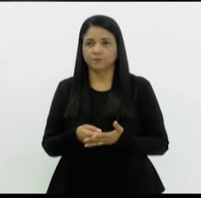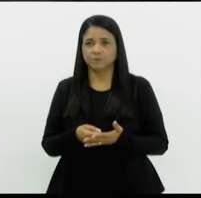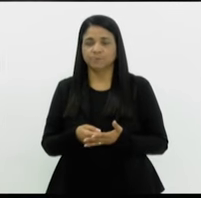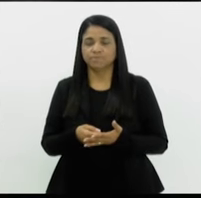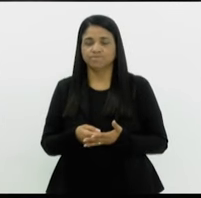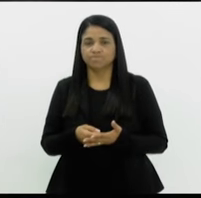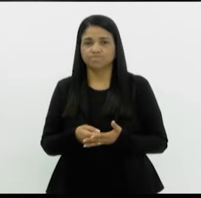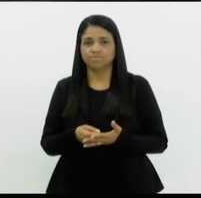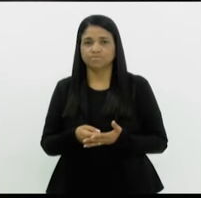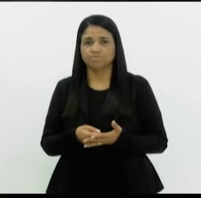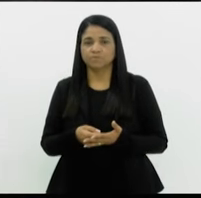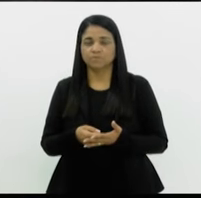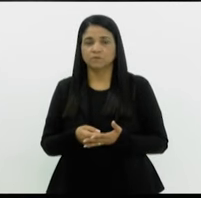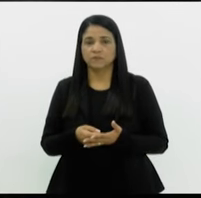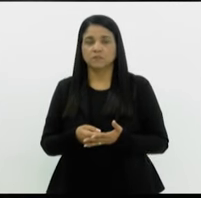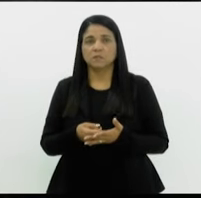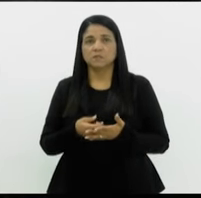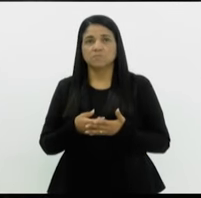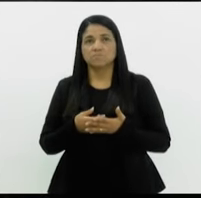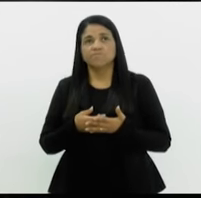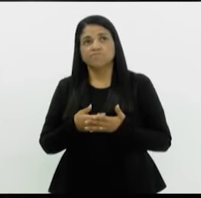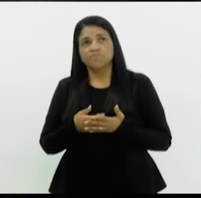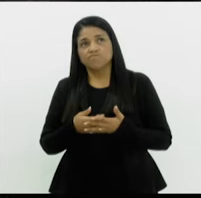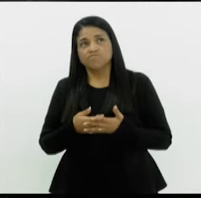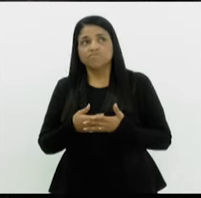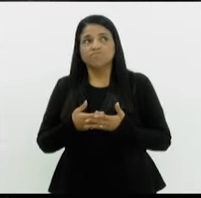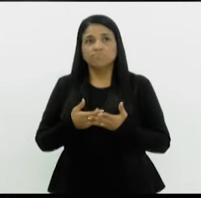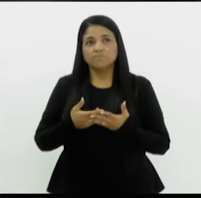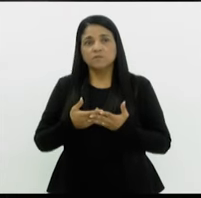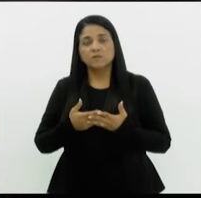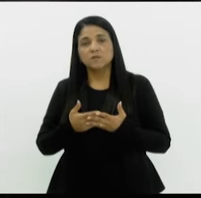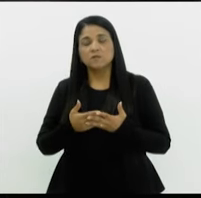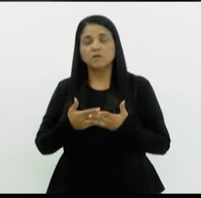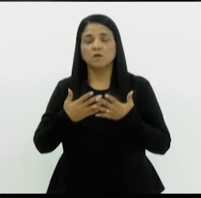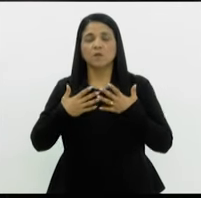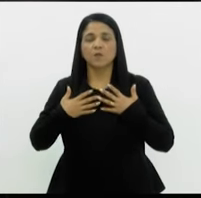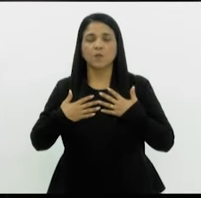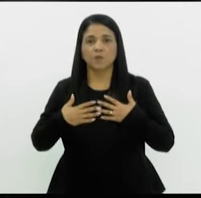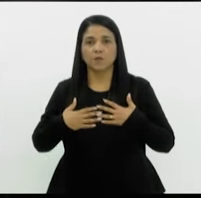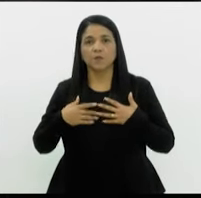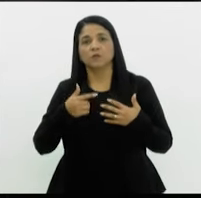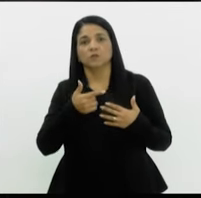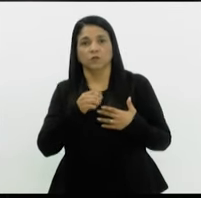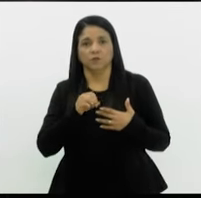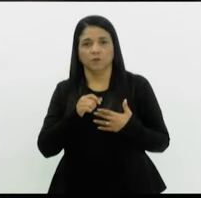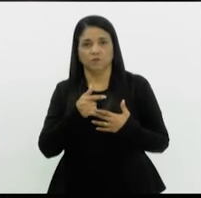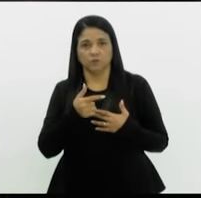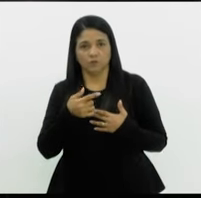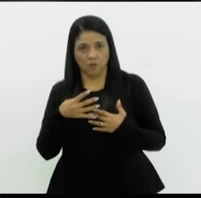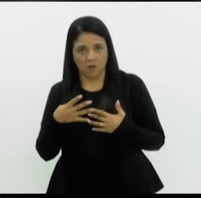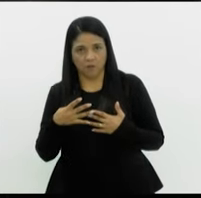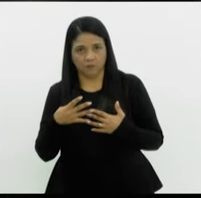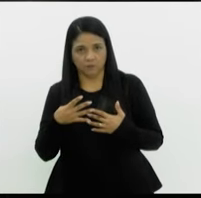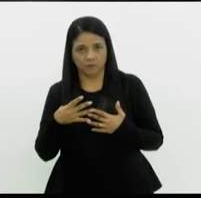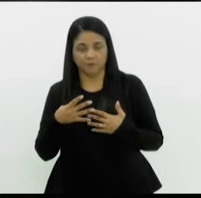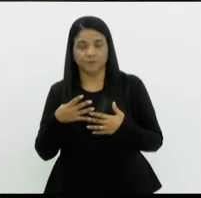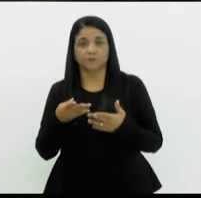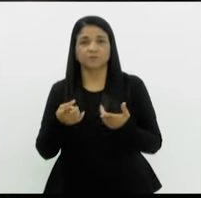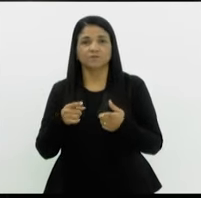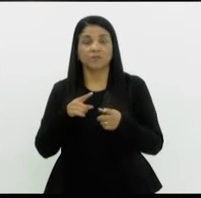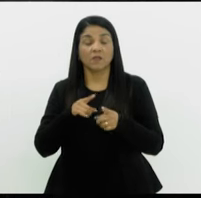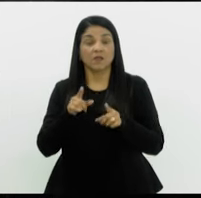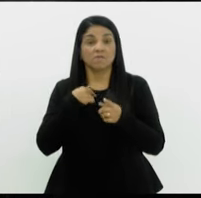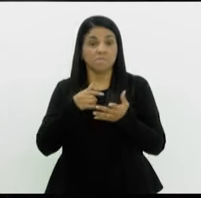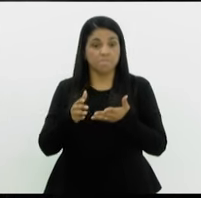dá um respiro para 2024, visto que o rombo previsto